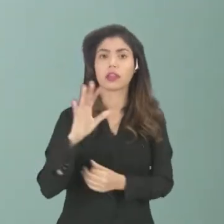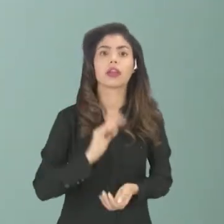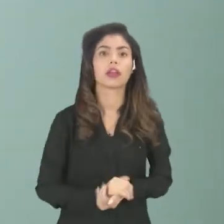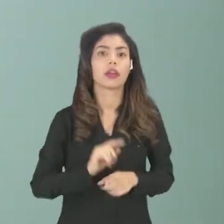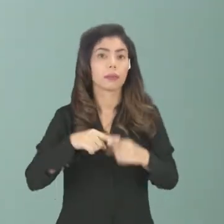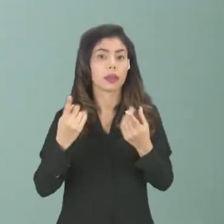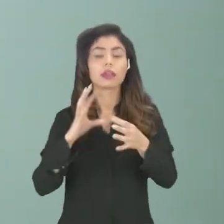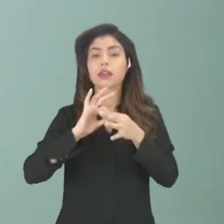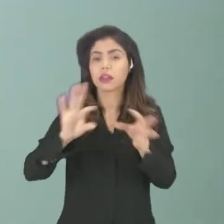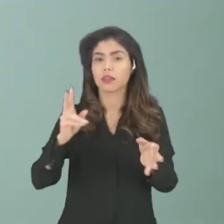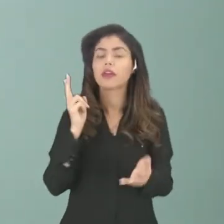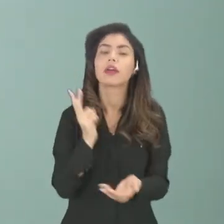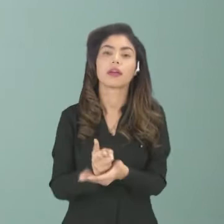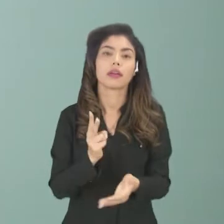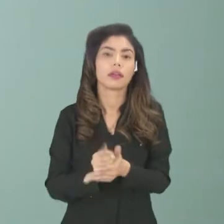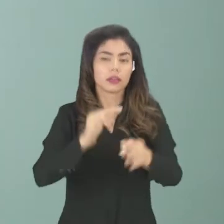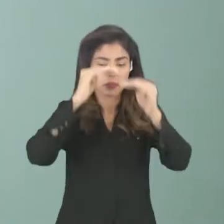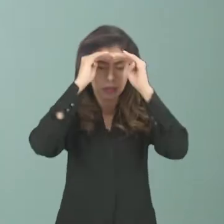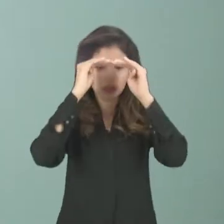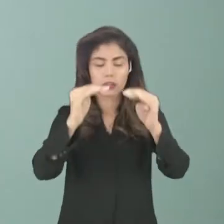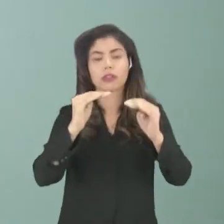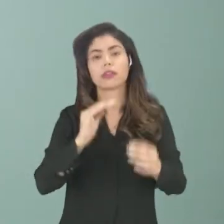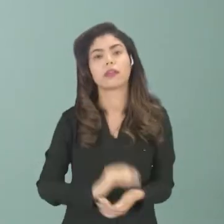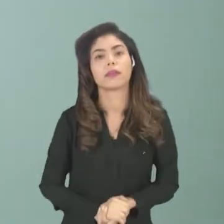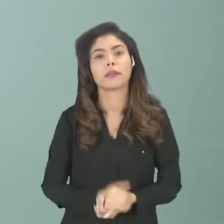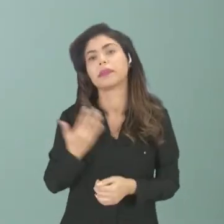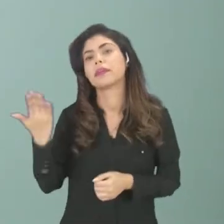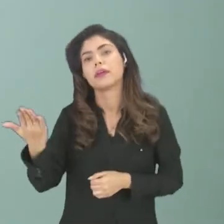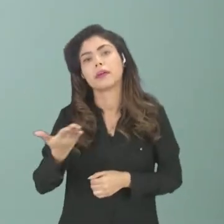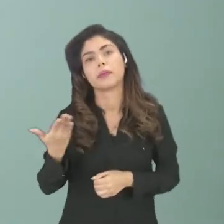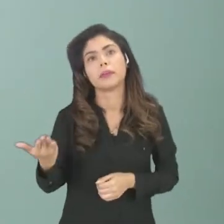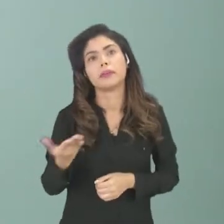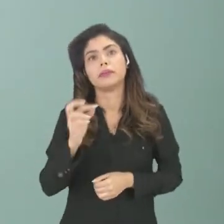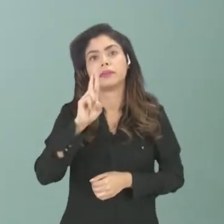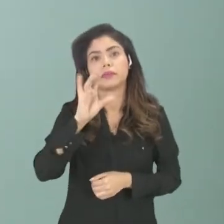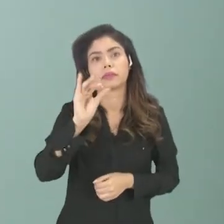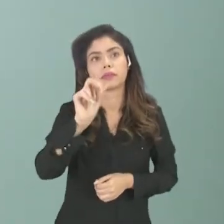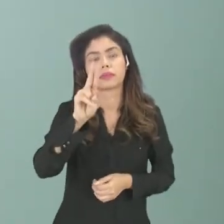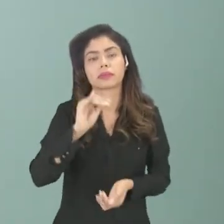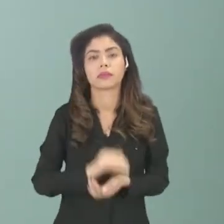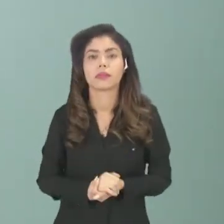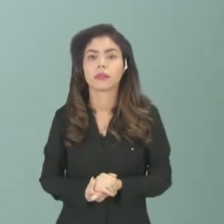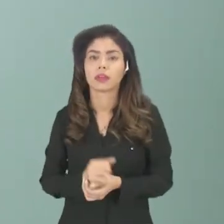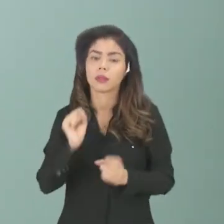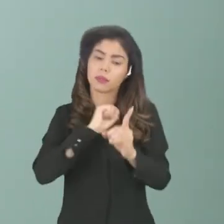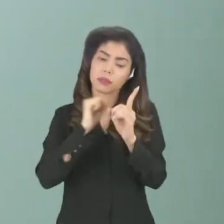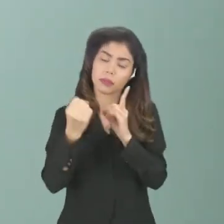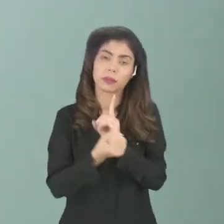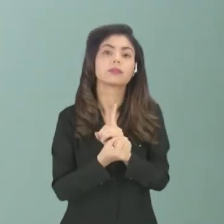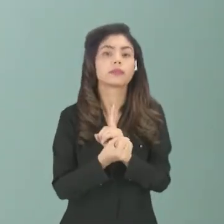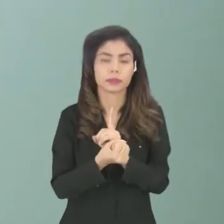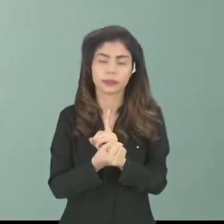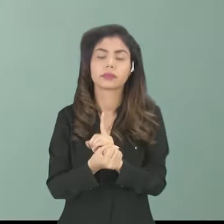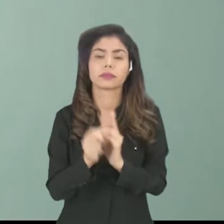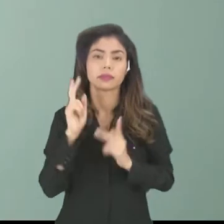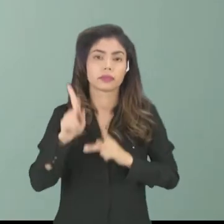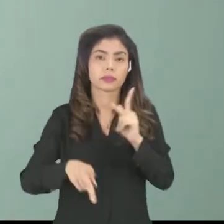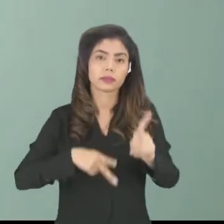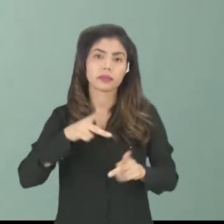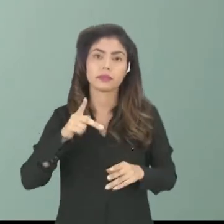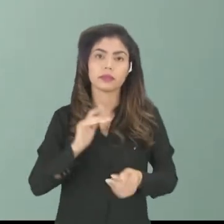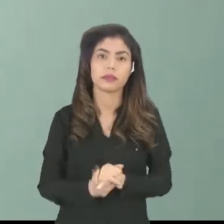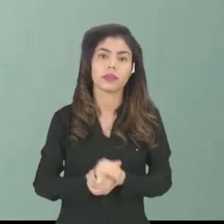ele se torna livre mesmo obedecendo. Então, aí a base de Rousseau para a sociedade civil. E o fundamental em Rousseau é que